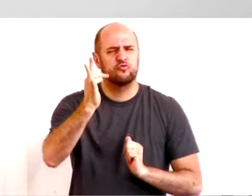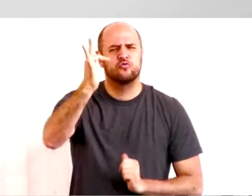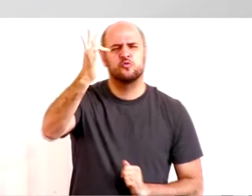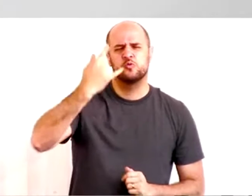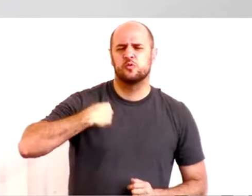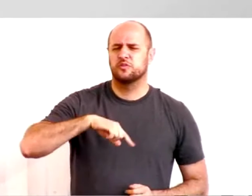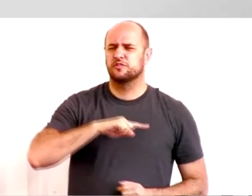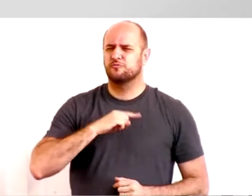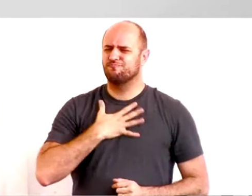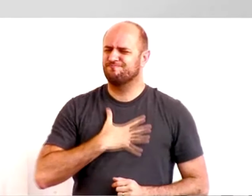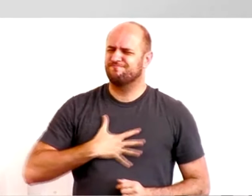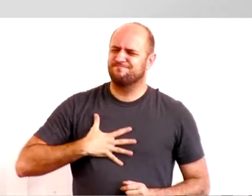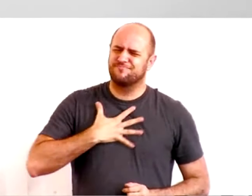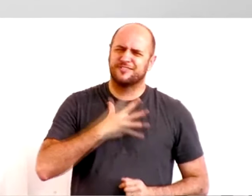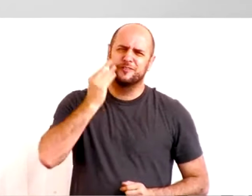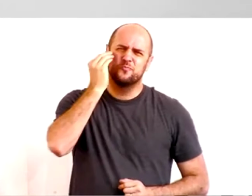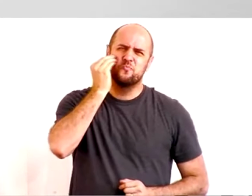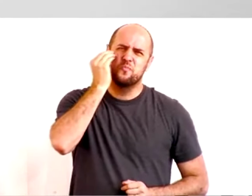desfrutar